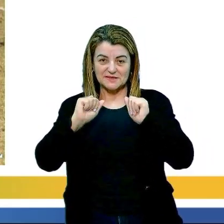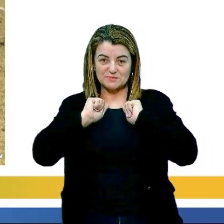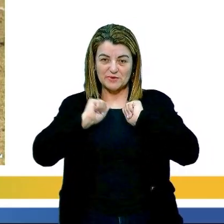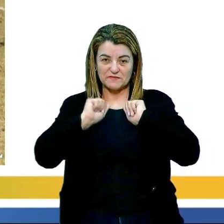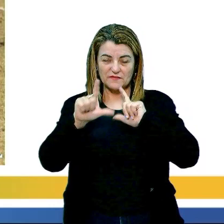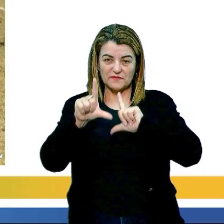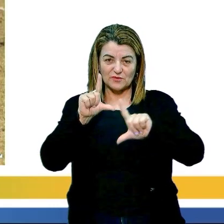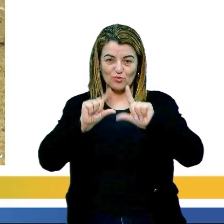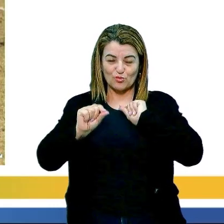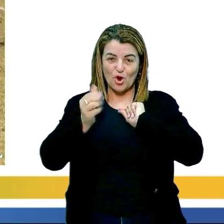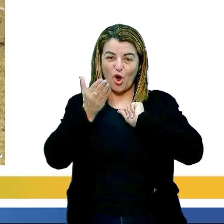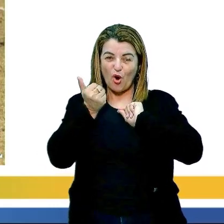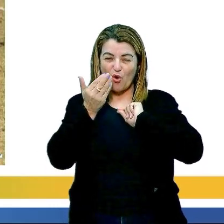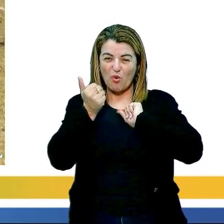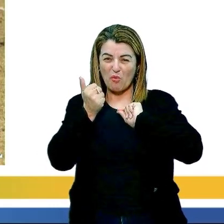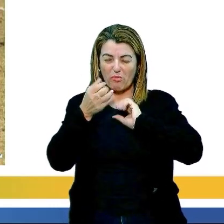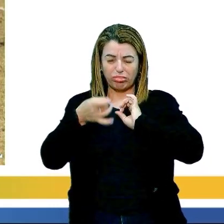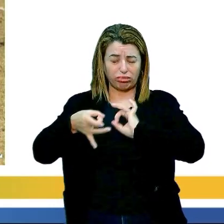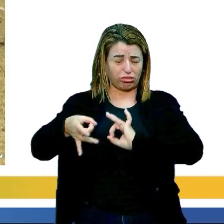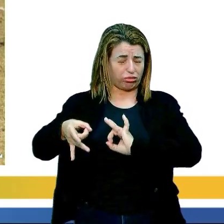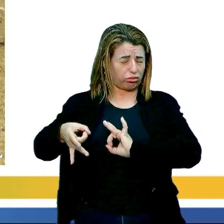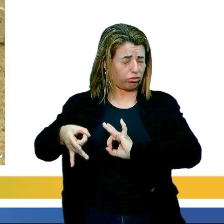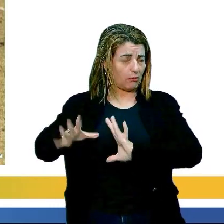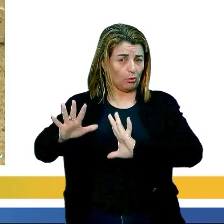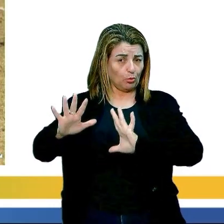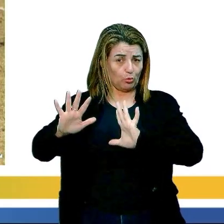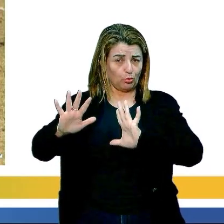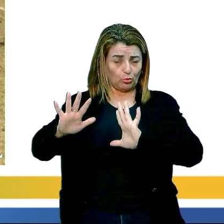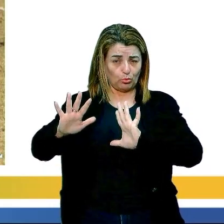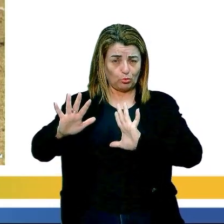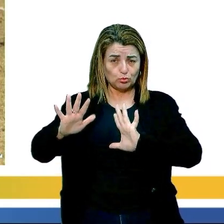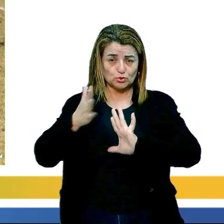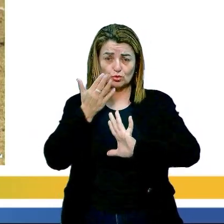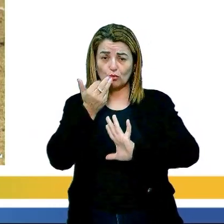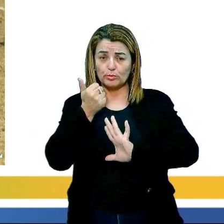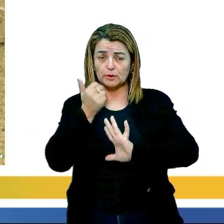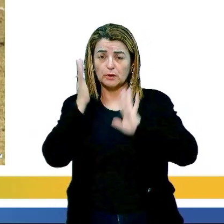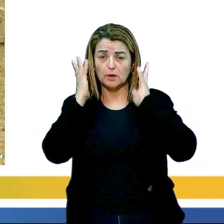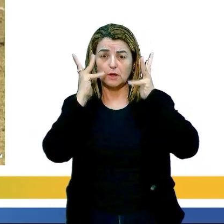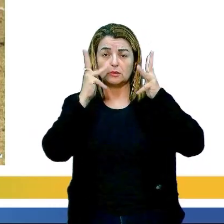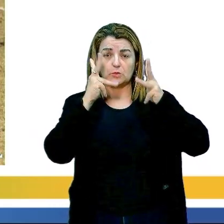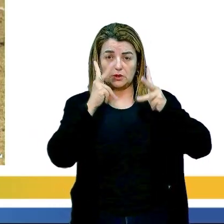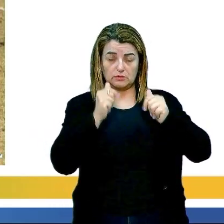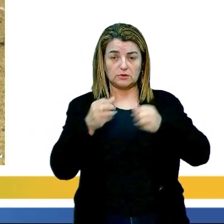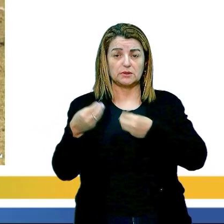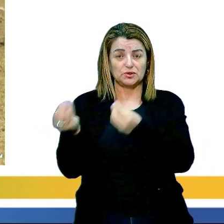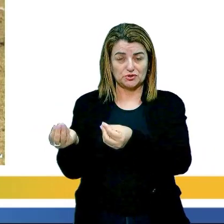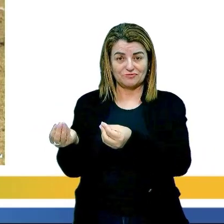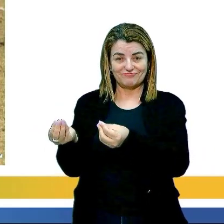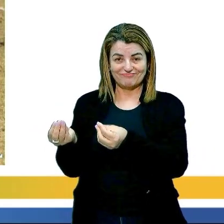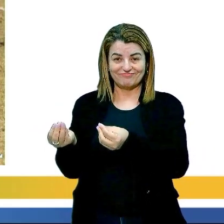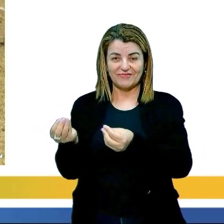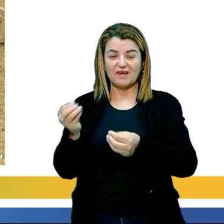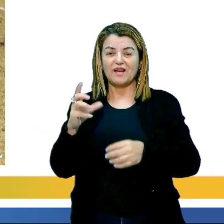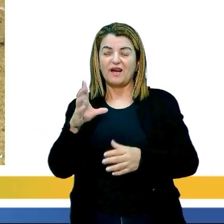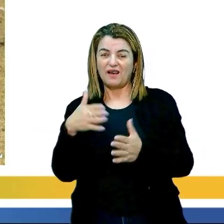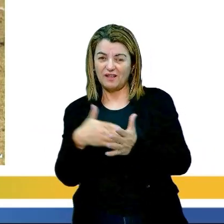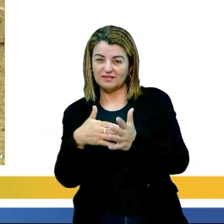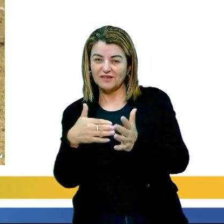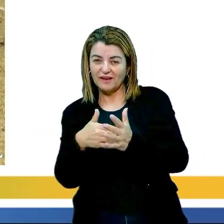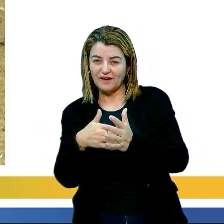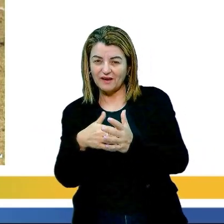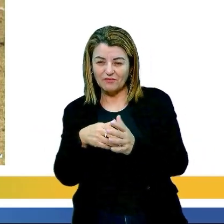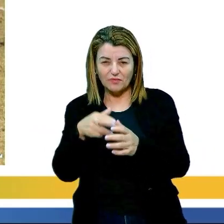preferem comer o resto de comida que os leões deixam para ela. Elas até